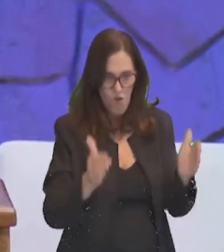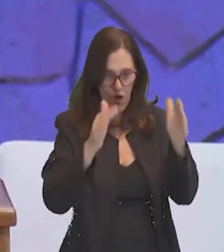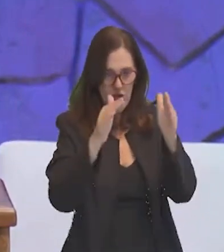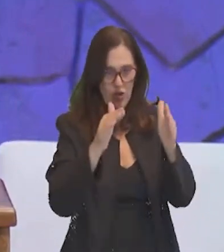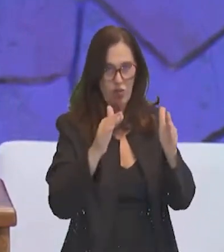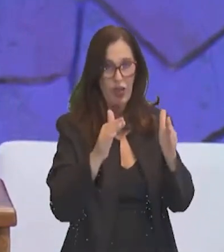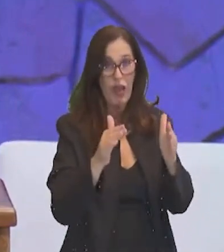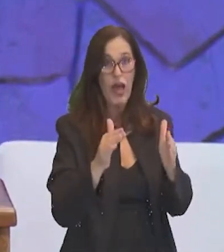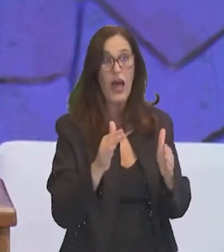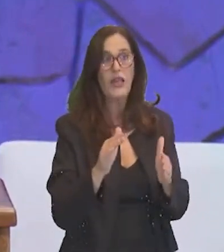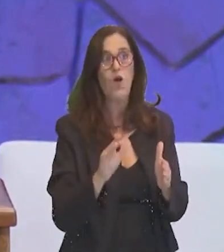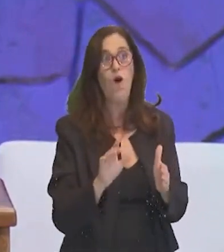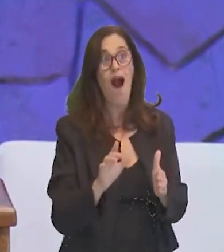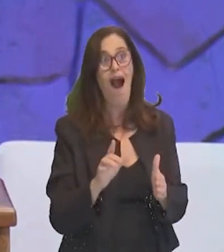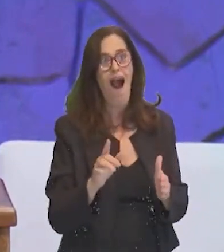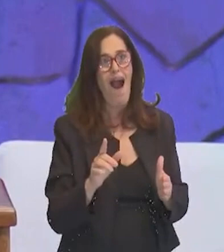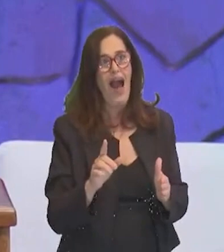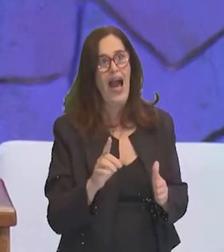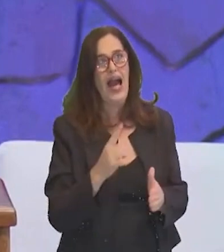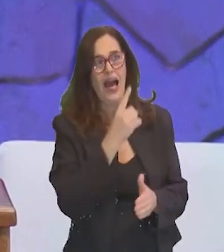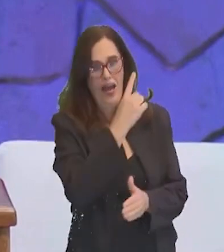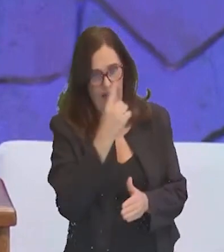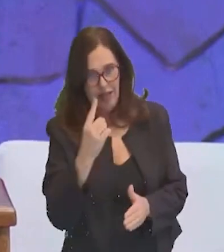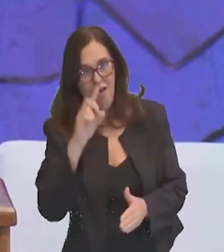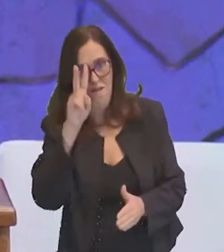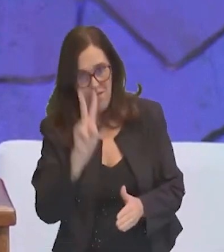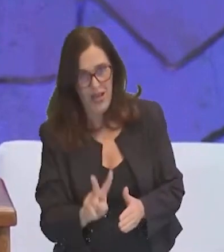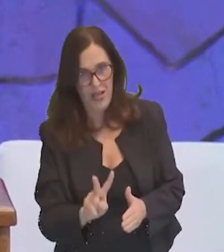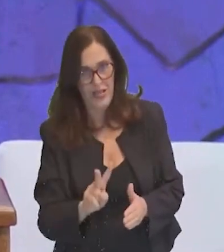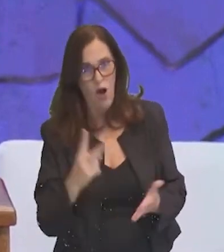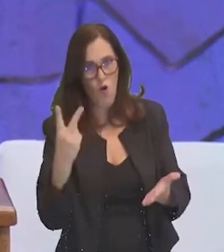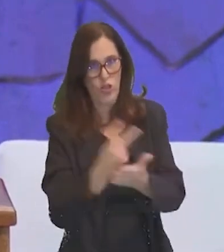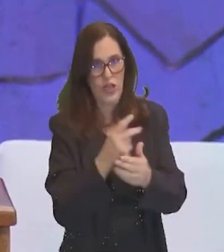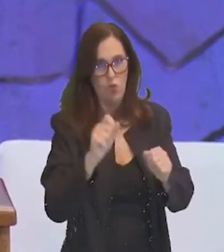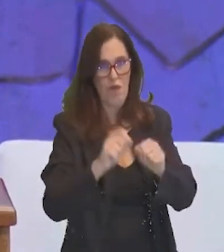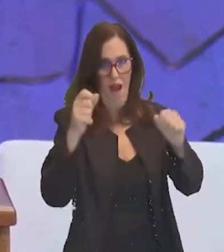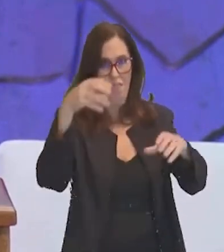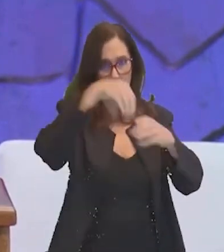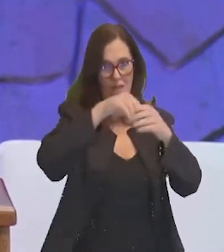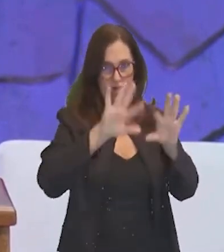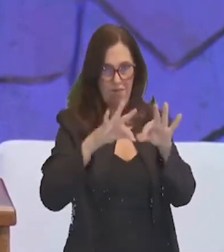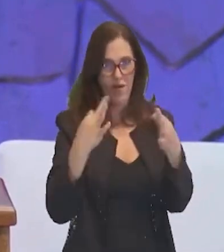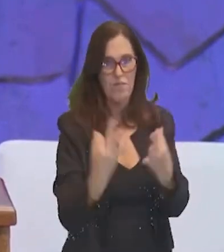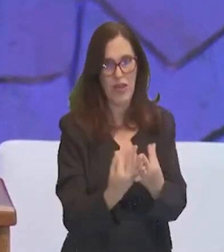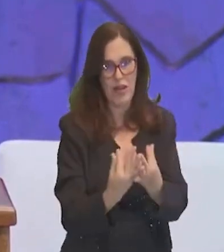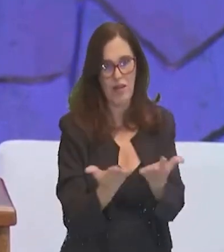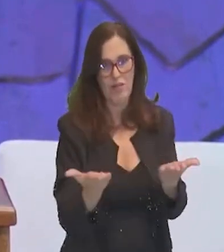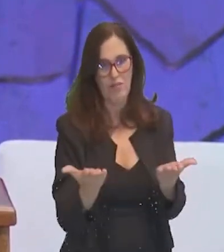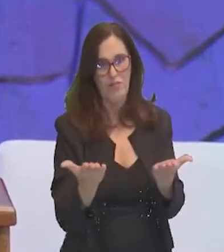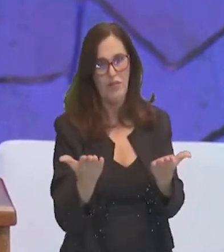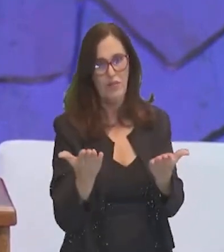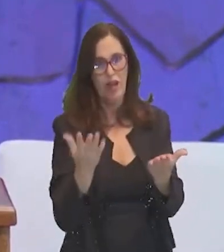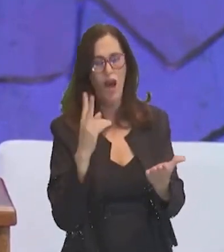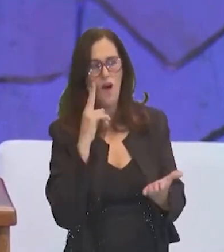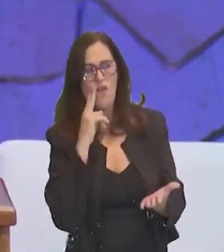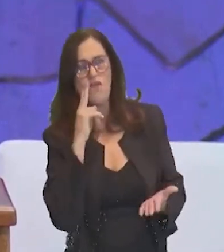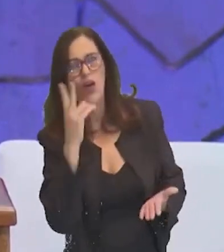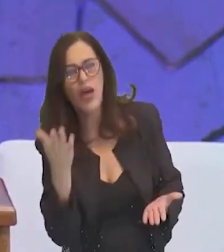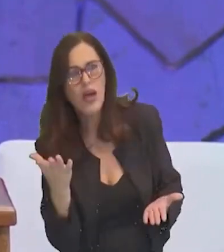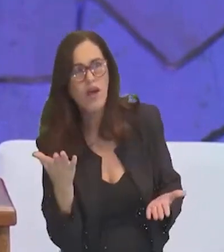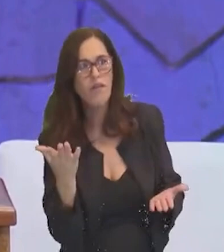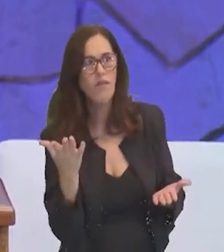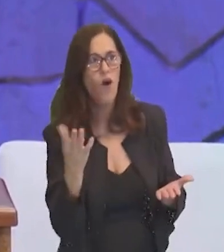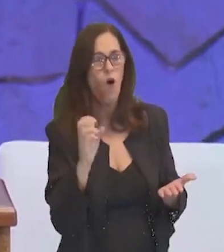vez que um milagre acontece na nossa família, seja ele julgado pelos nossos olhos como pequeno ou